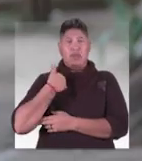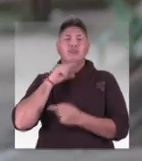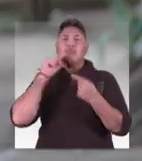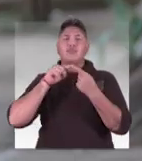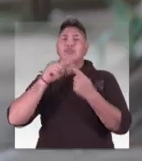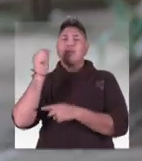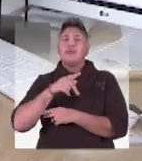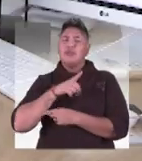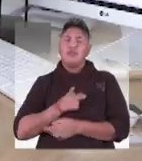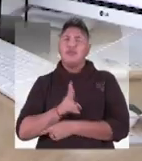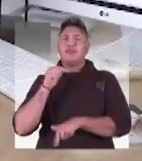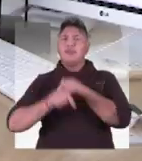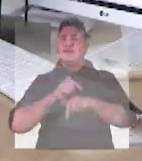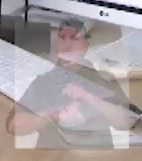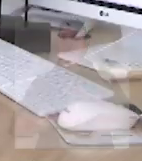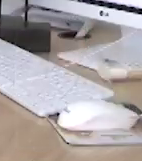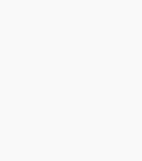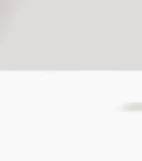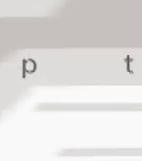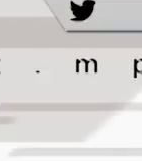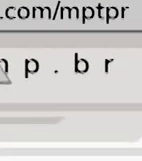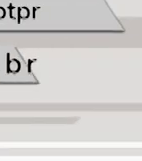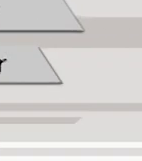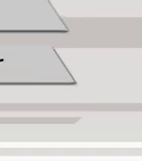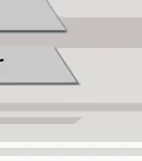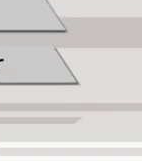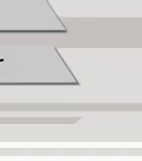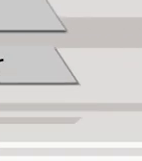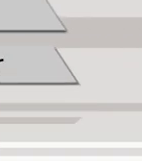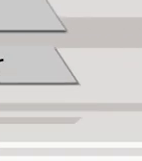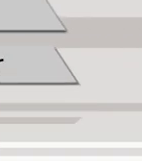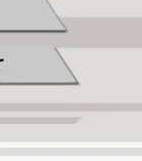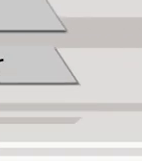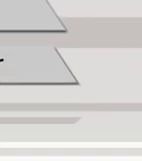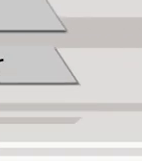pelo trabalhador que possui doenças graves.